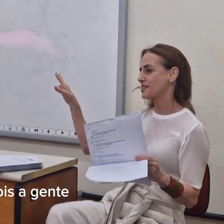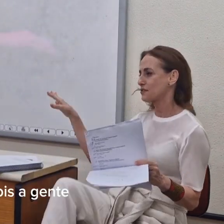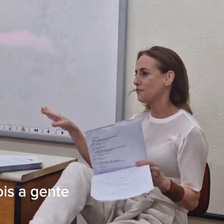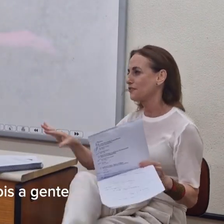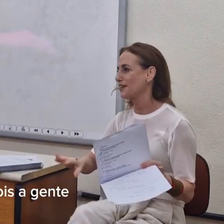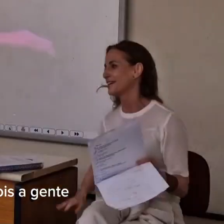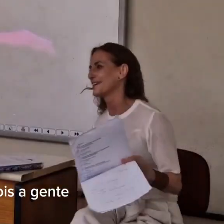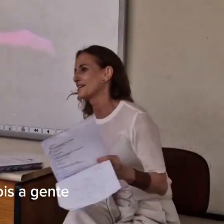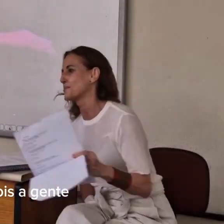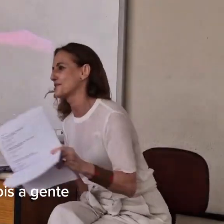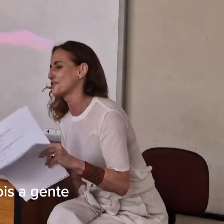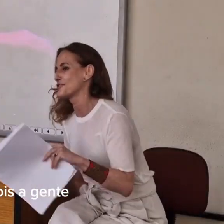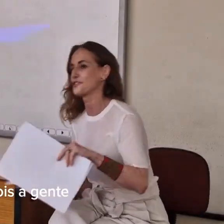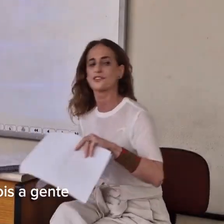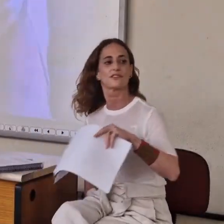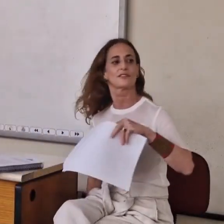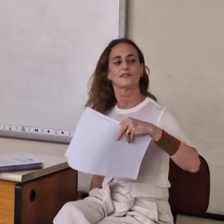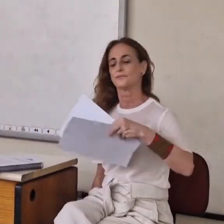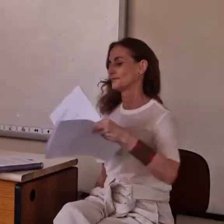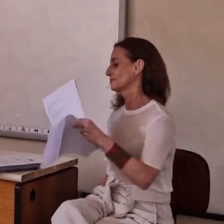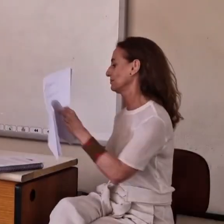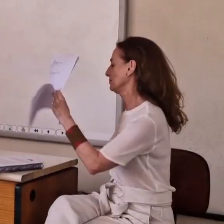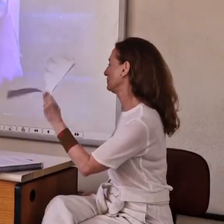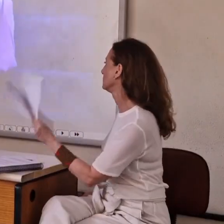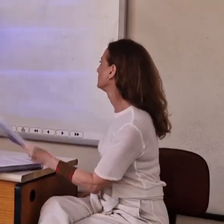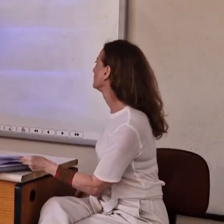Aí vocês vão ver e depois a gente...